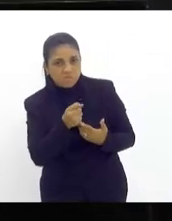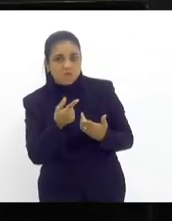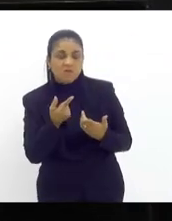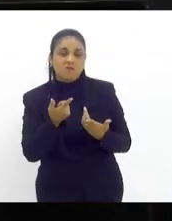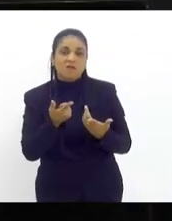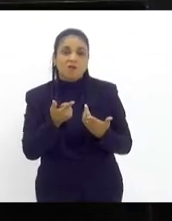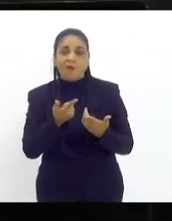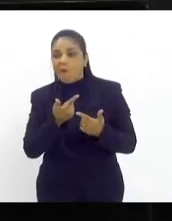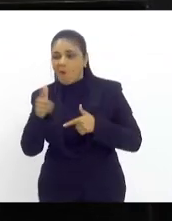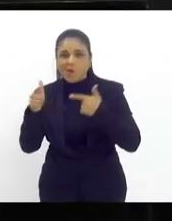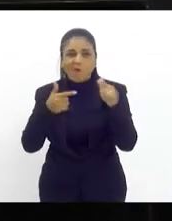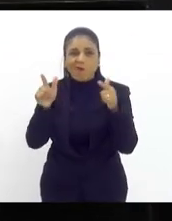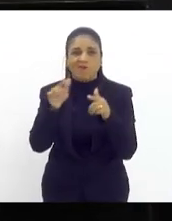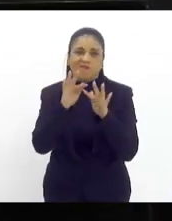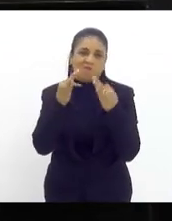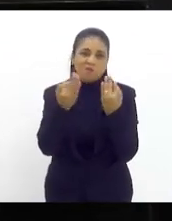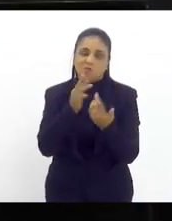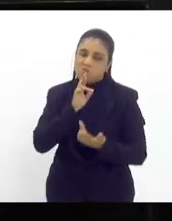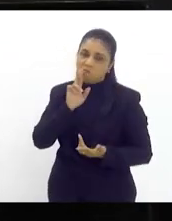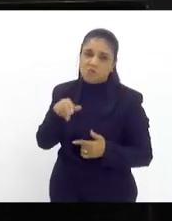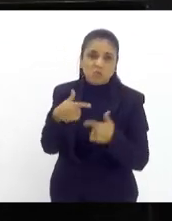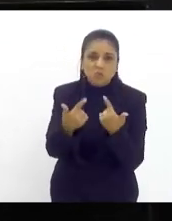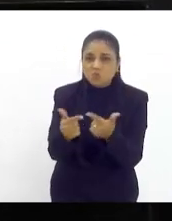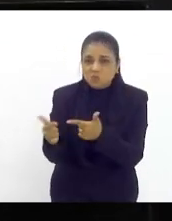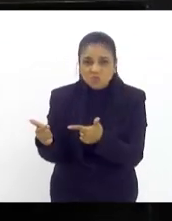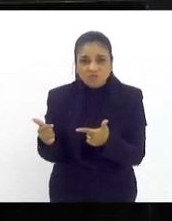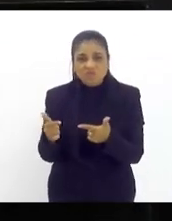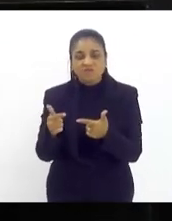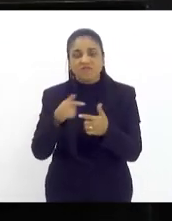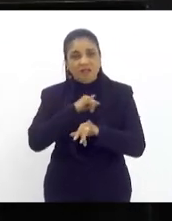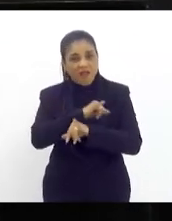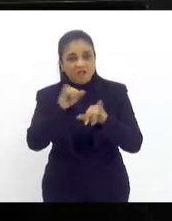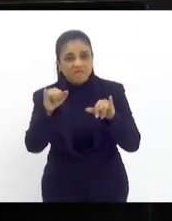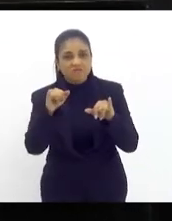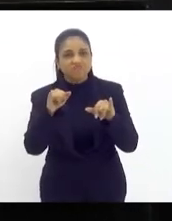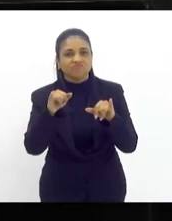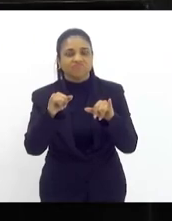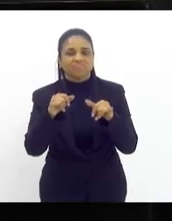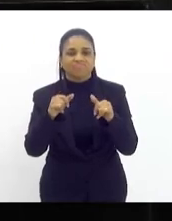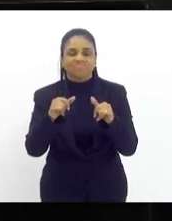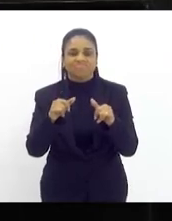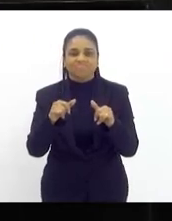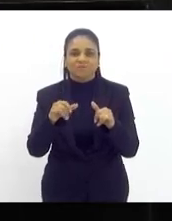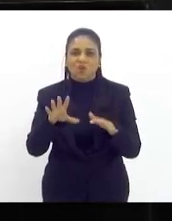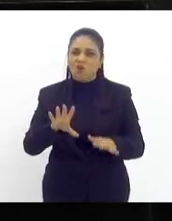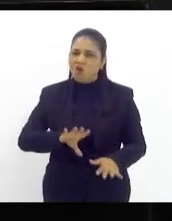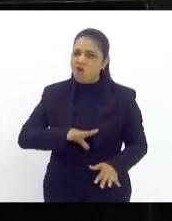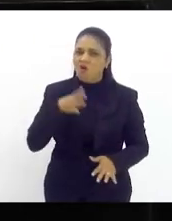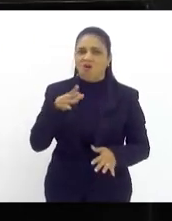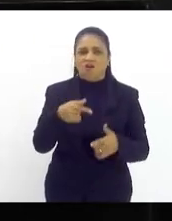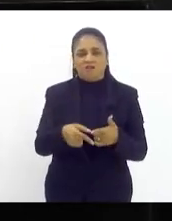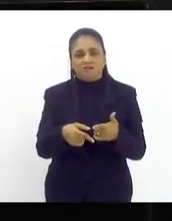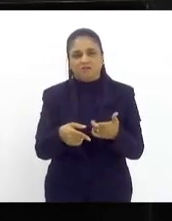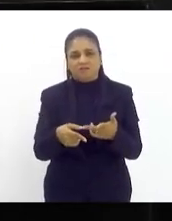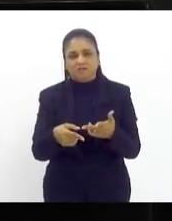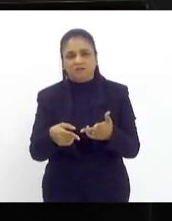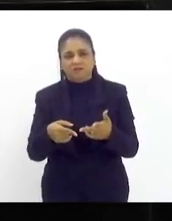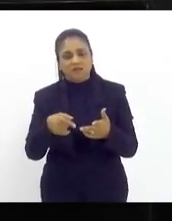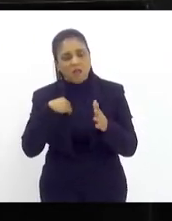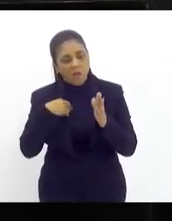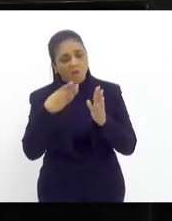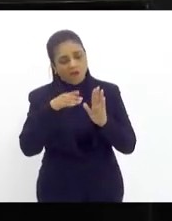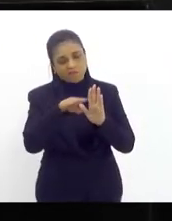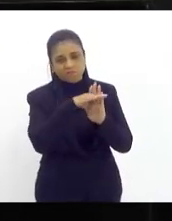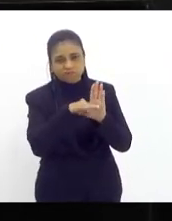continuam sem resposta e aí eu quero anunciar já prevendo a covardia que pode vir do Governo do Estado que protocolei nessa casa